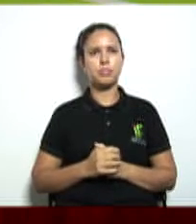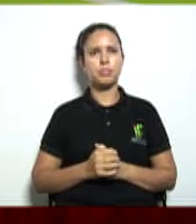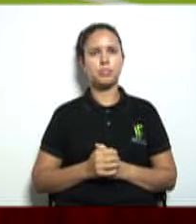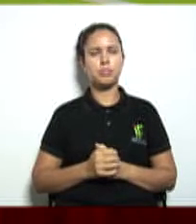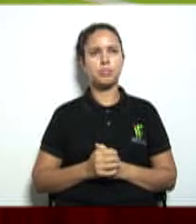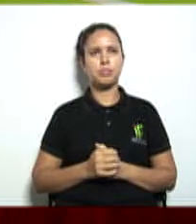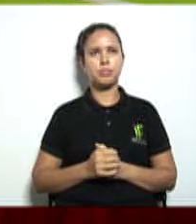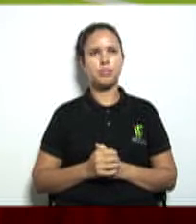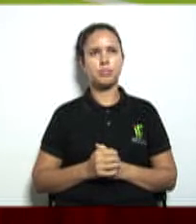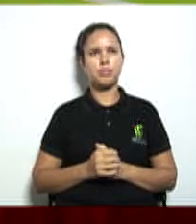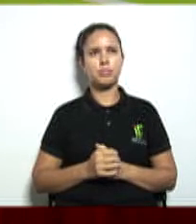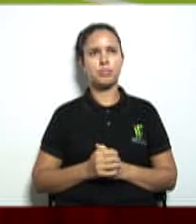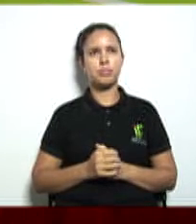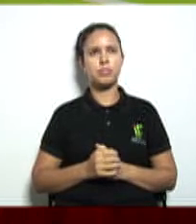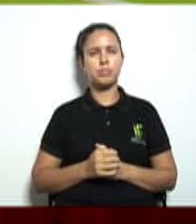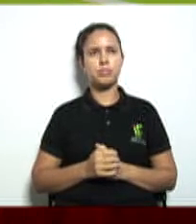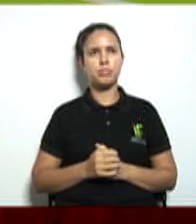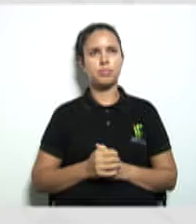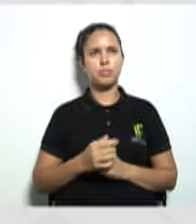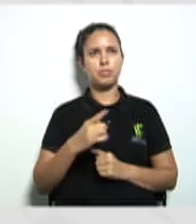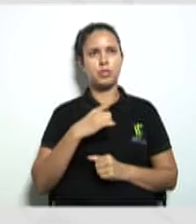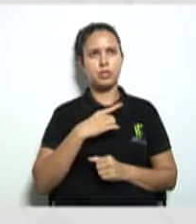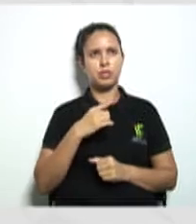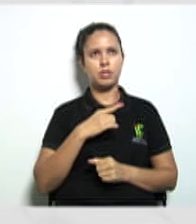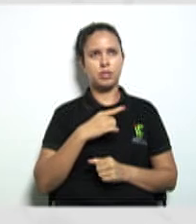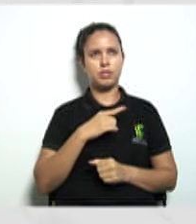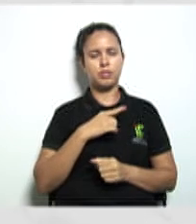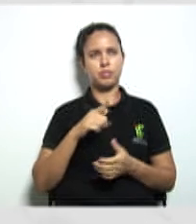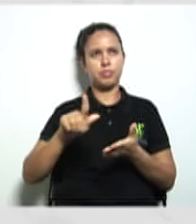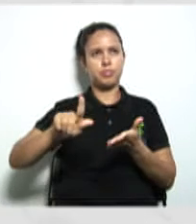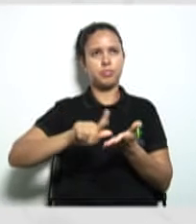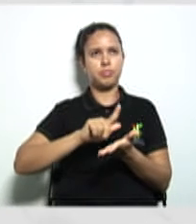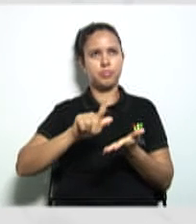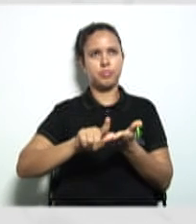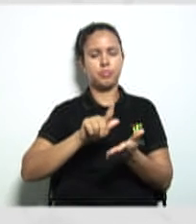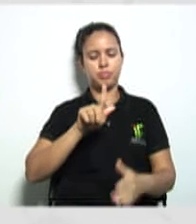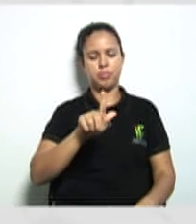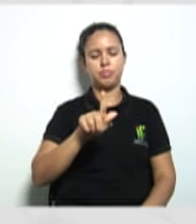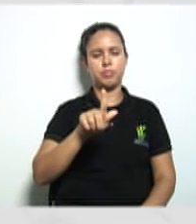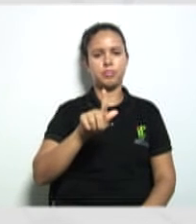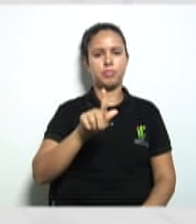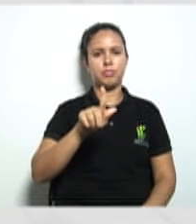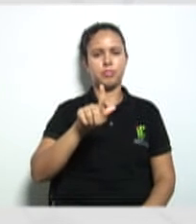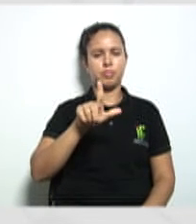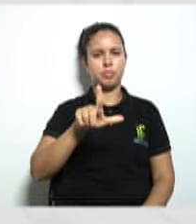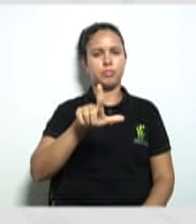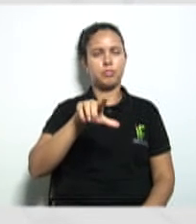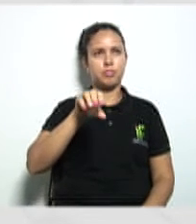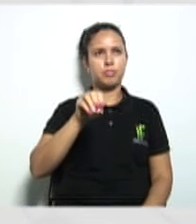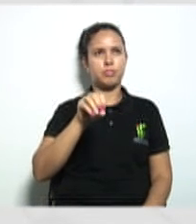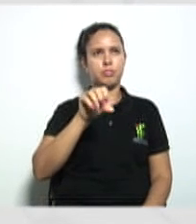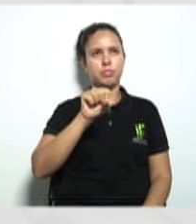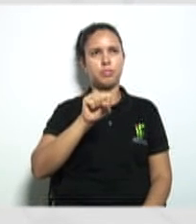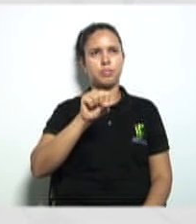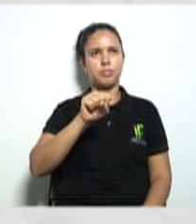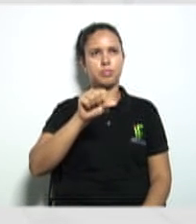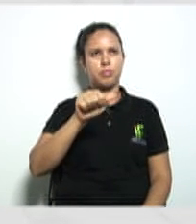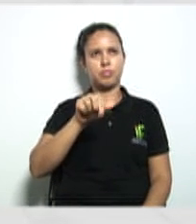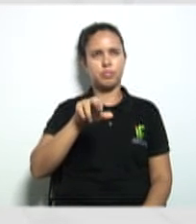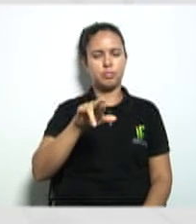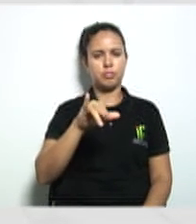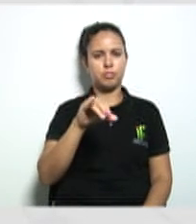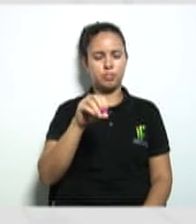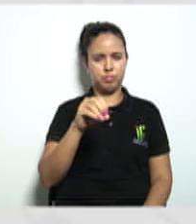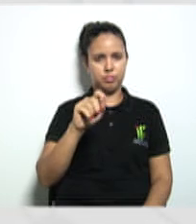tem o glossário também, né, pessoal? Olha só. O nosso glossário, todas as aulas eu digo que ele